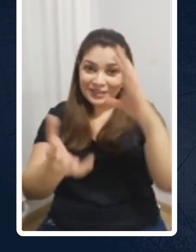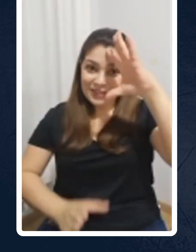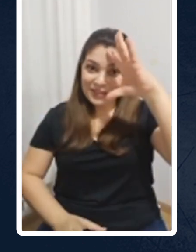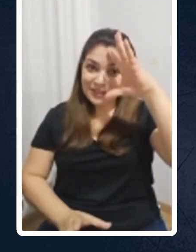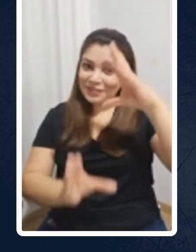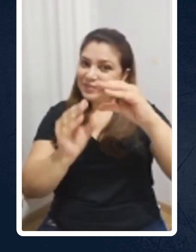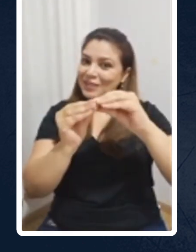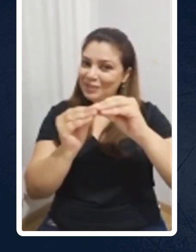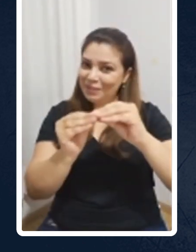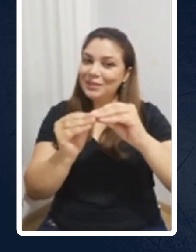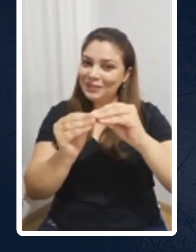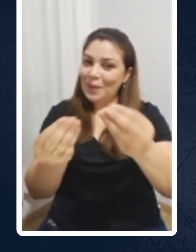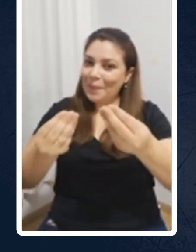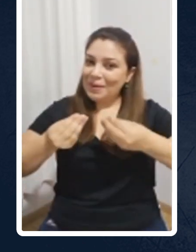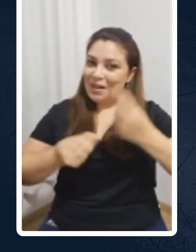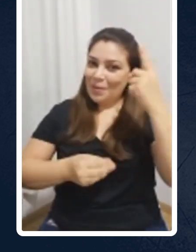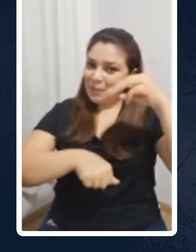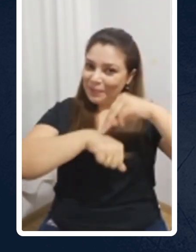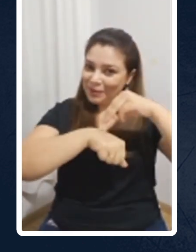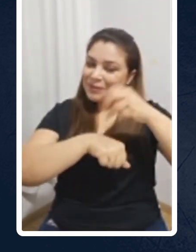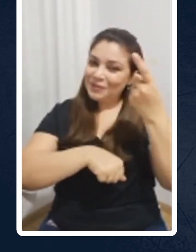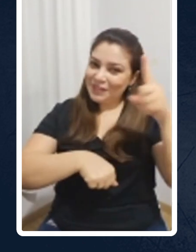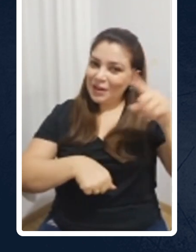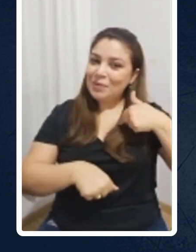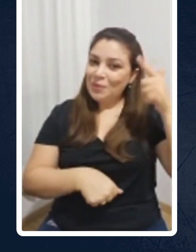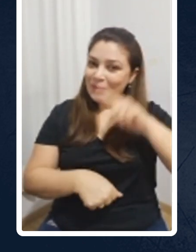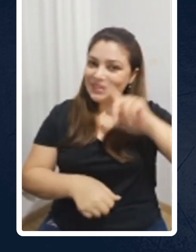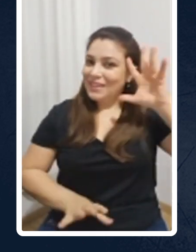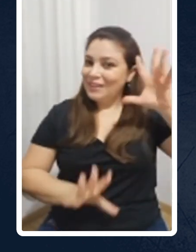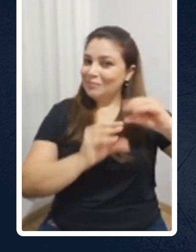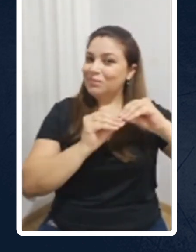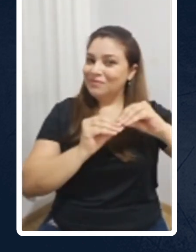minutinho aí no final para a gente poder se acertar aqui.